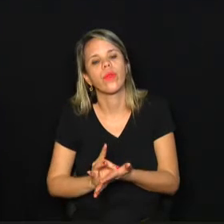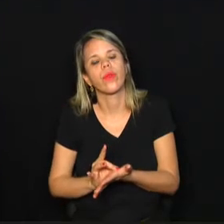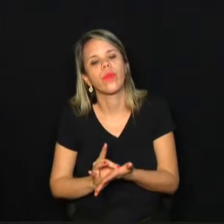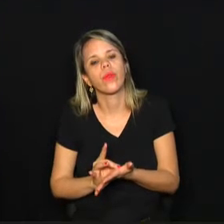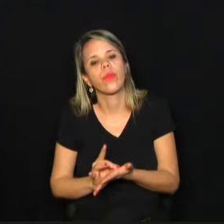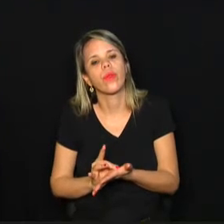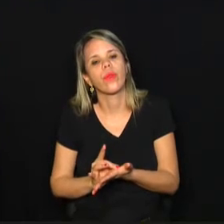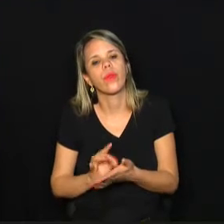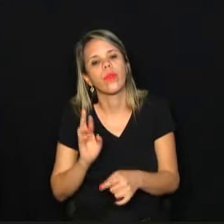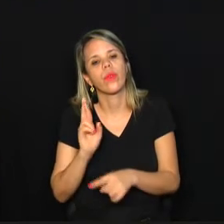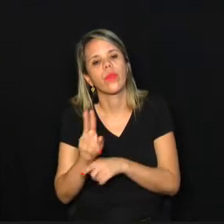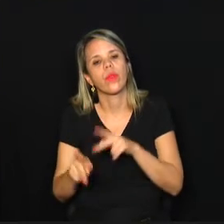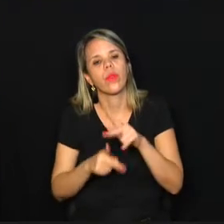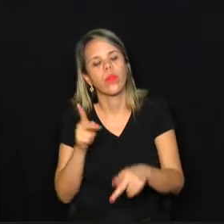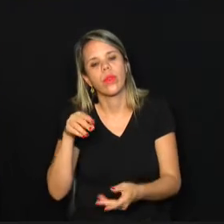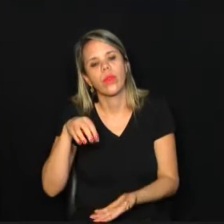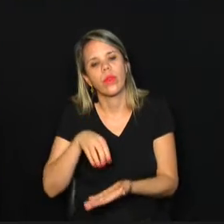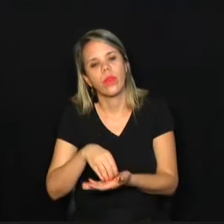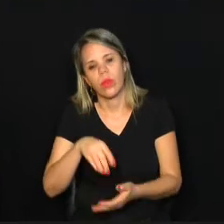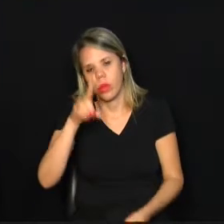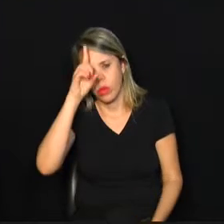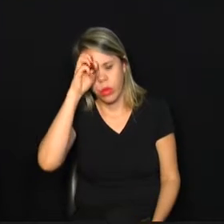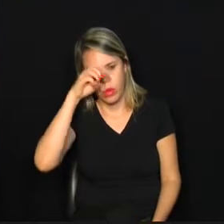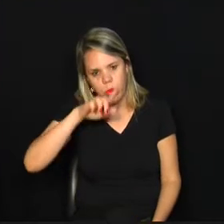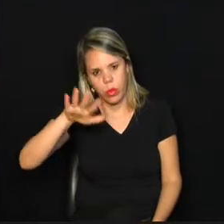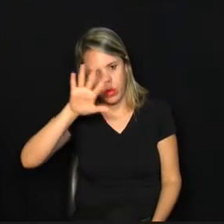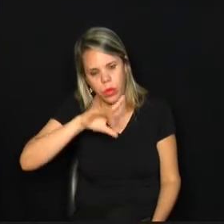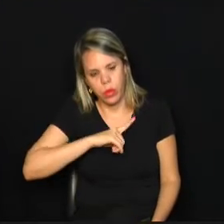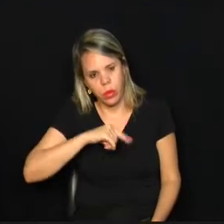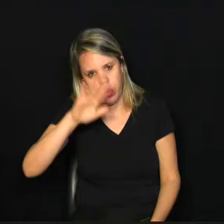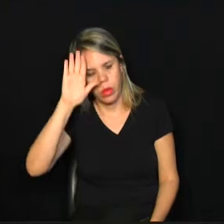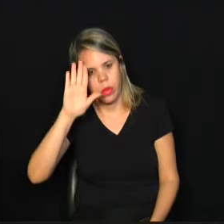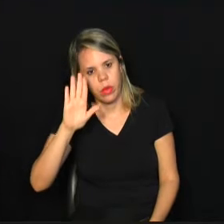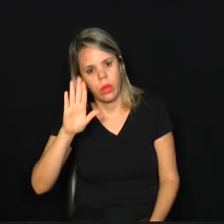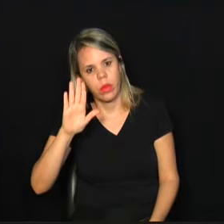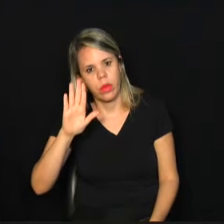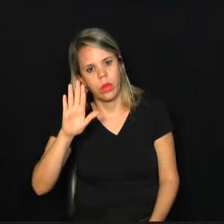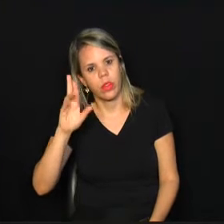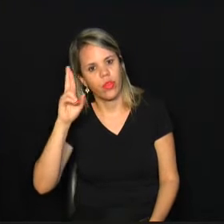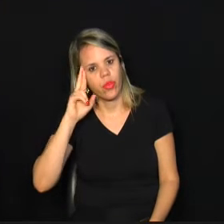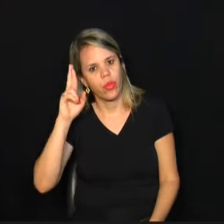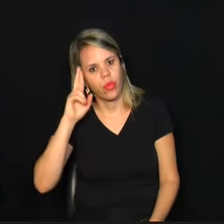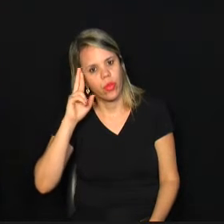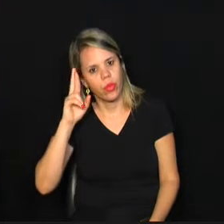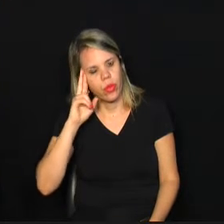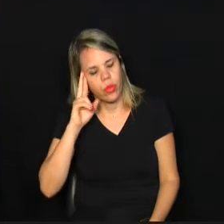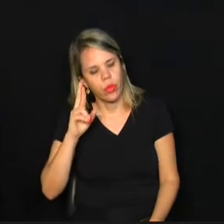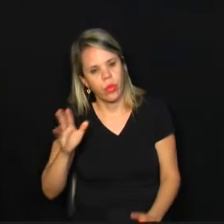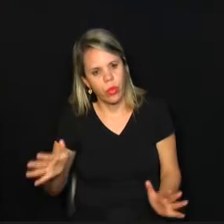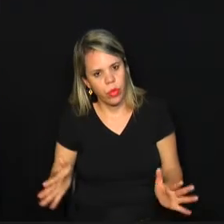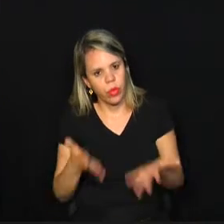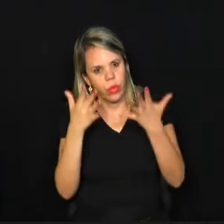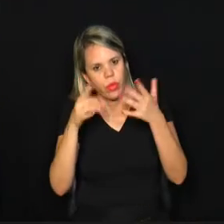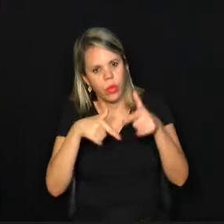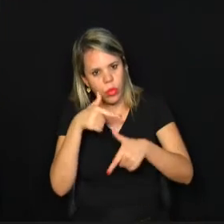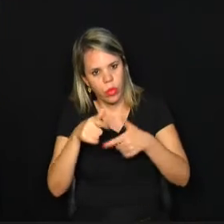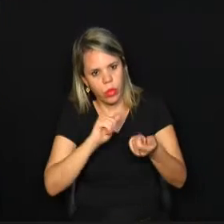pelos representantes da Rede Marugate da necessidade de ter mais sargento para que a tropa